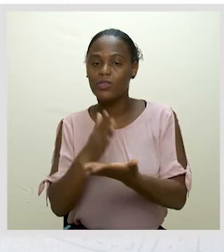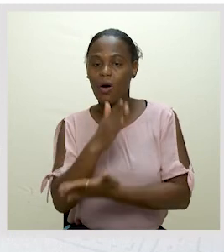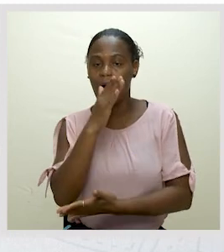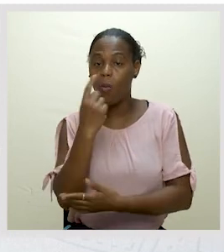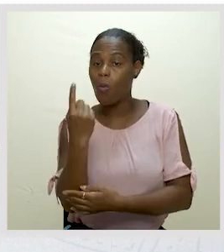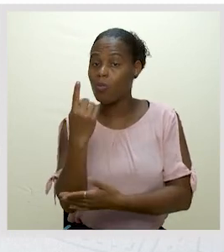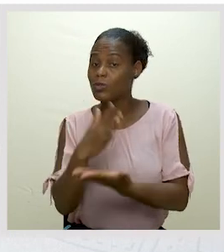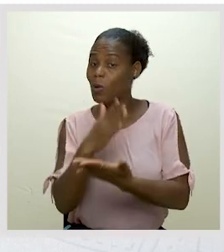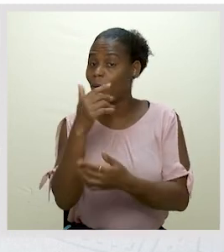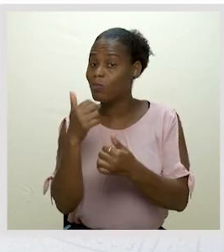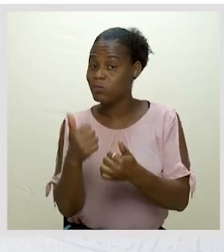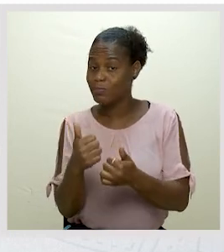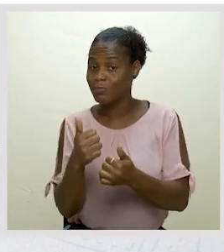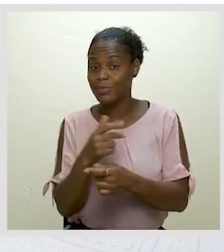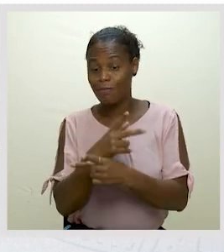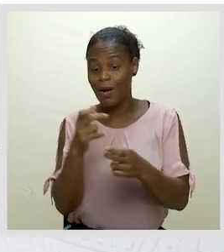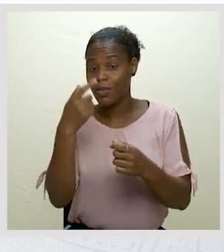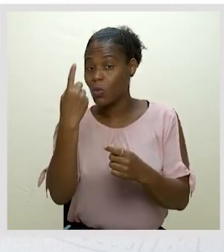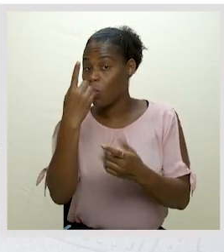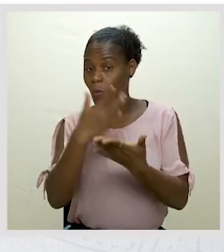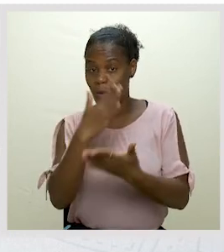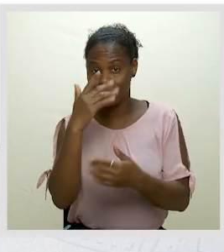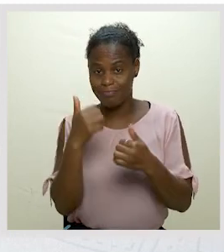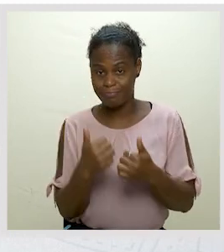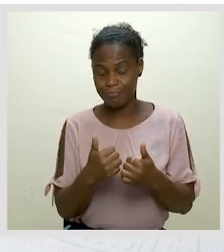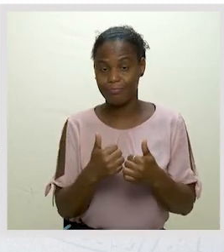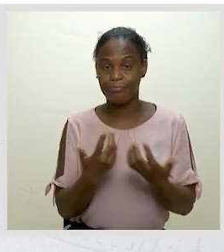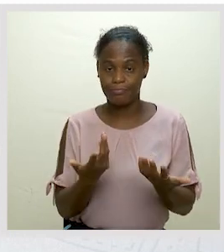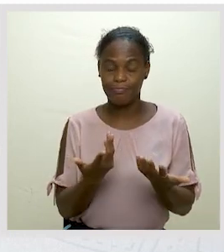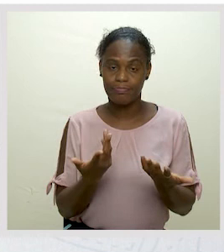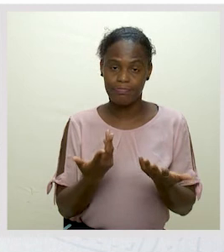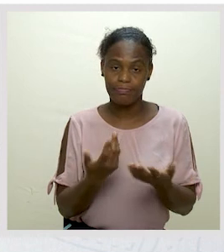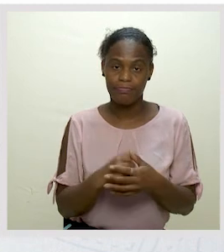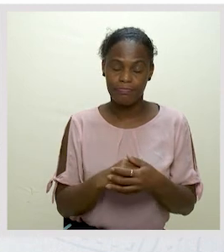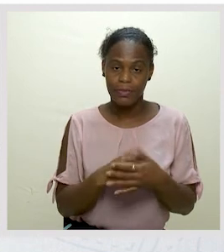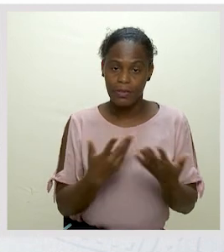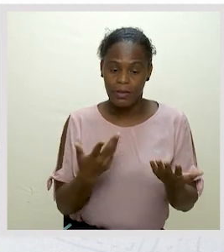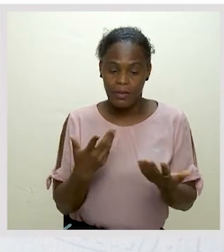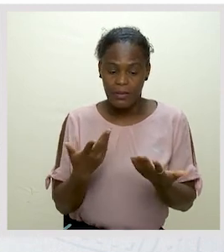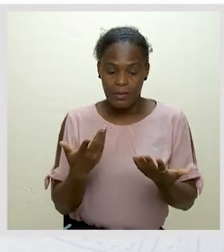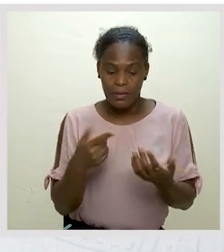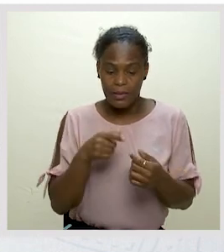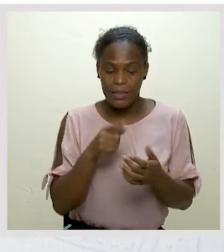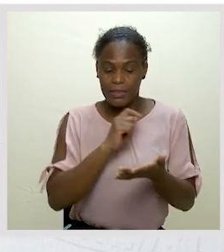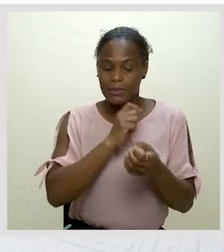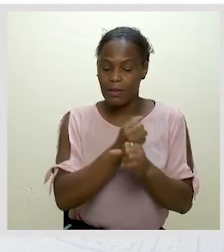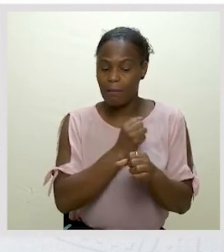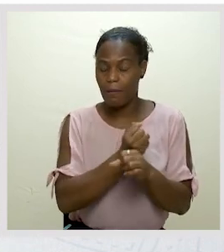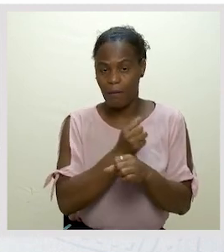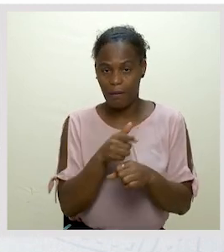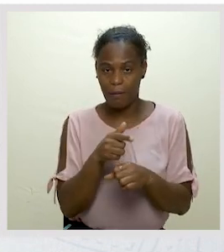escolher apenas uma. Uma afirmação é que está certa